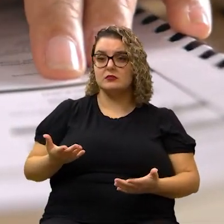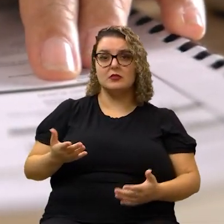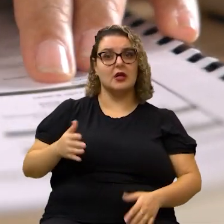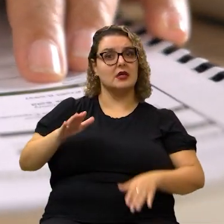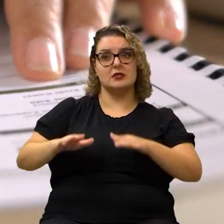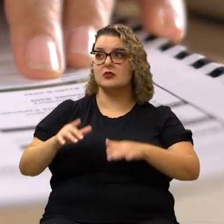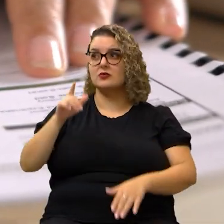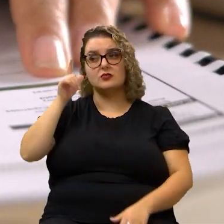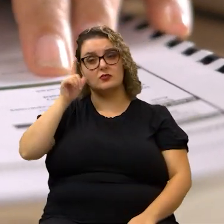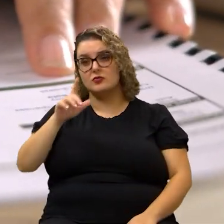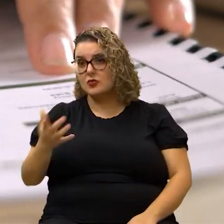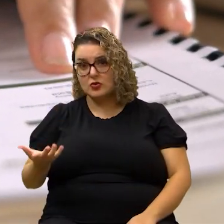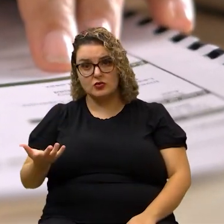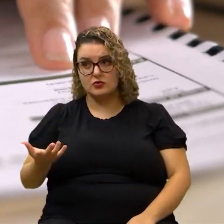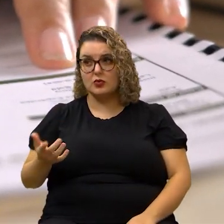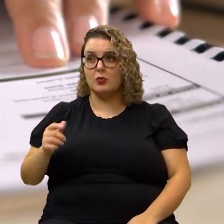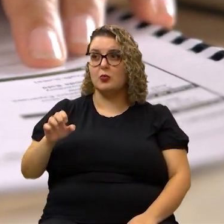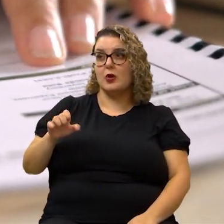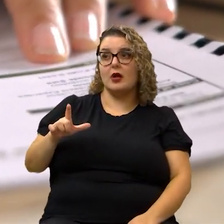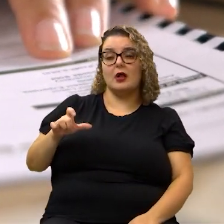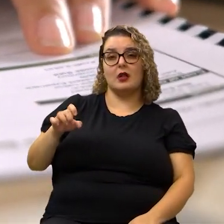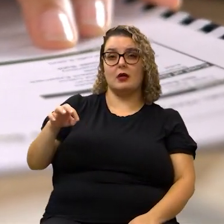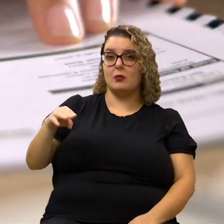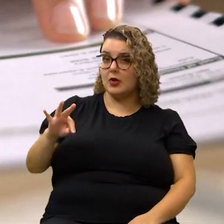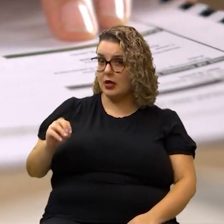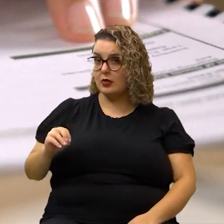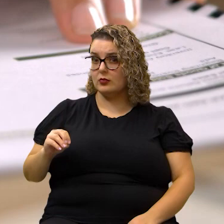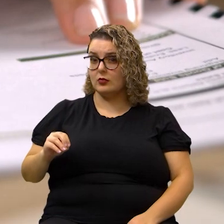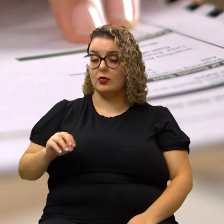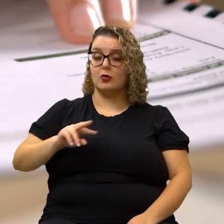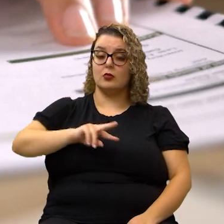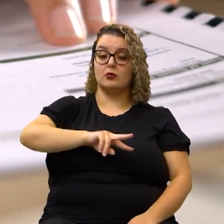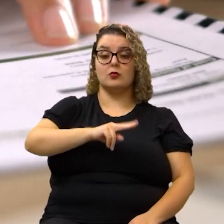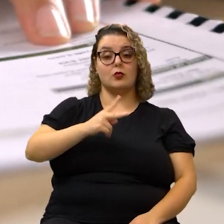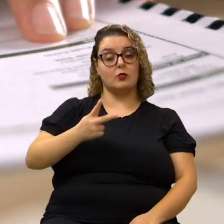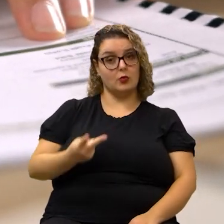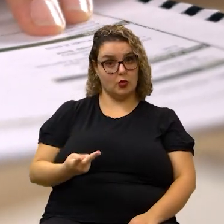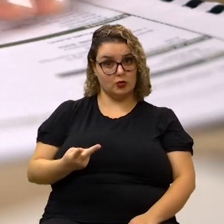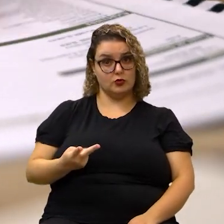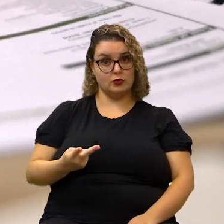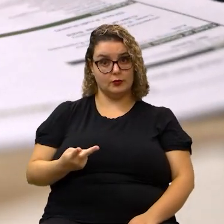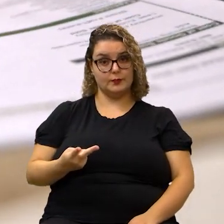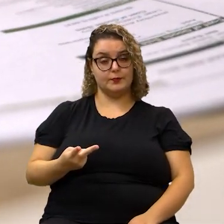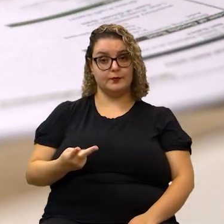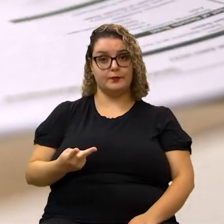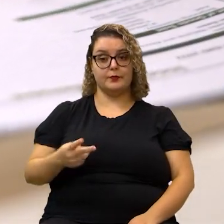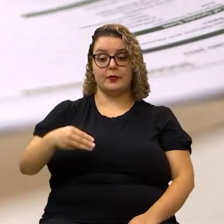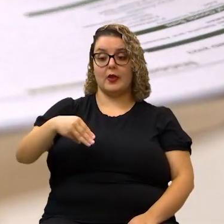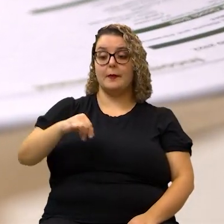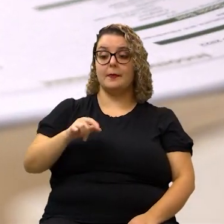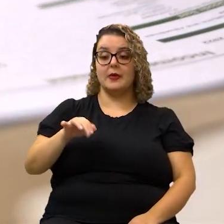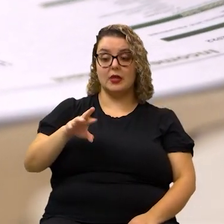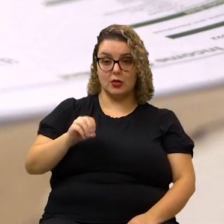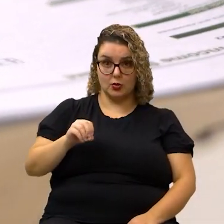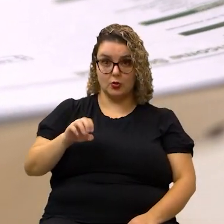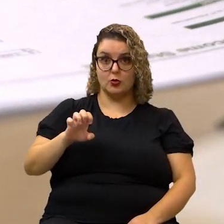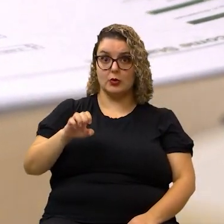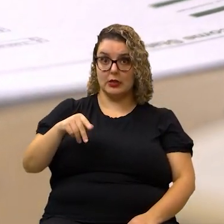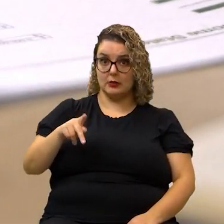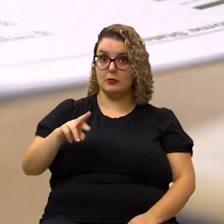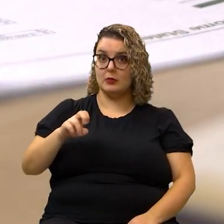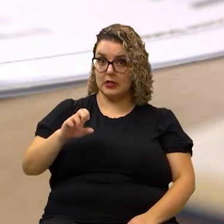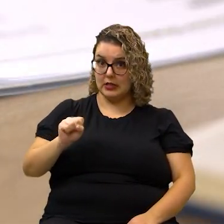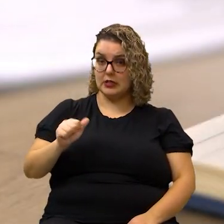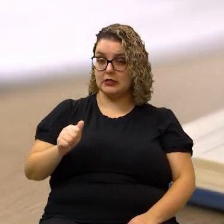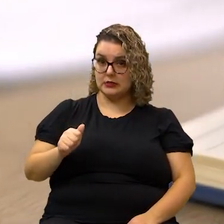nem vou considerar isso como um elemento de preço. Quando eu saio da categoria da MEI e vou para a microempresa, e aí